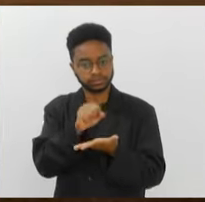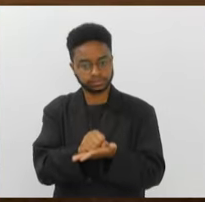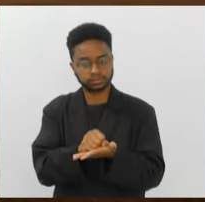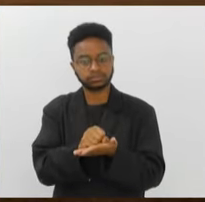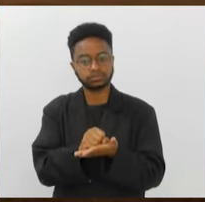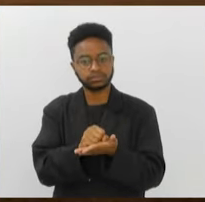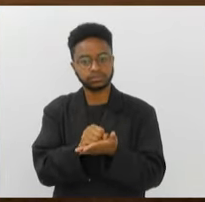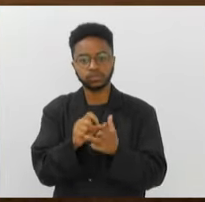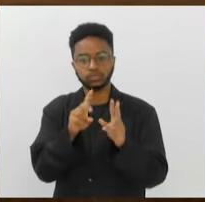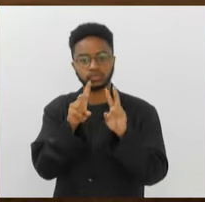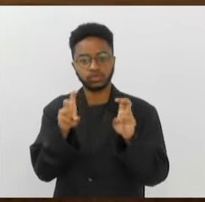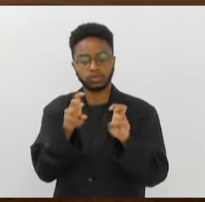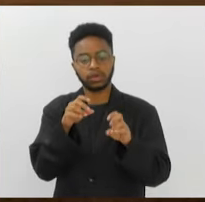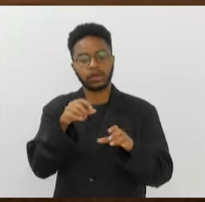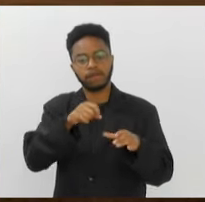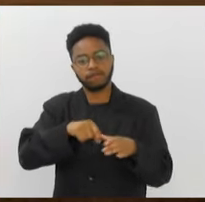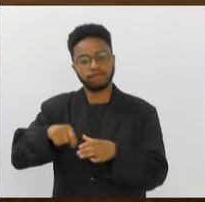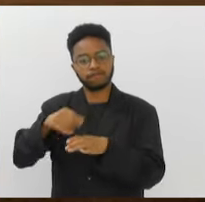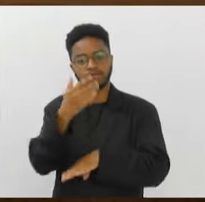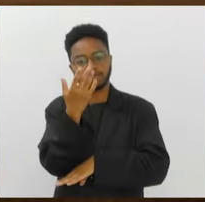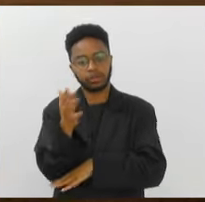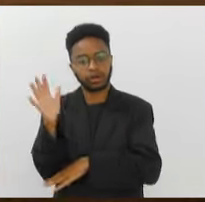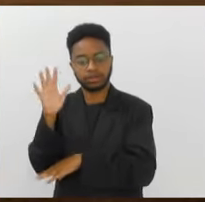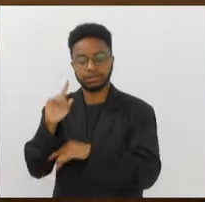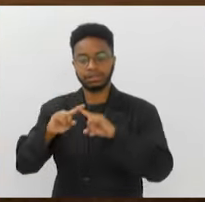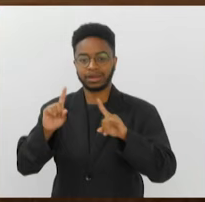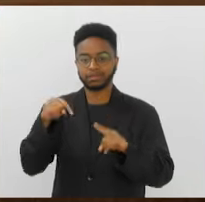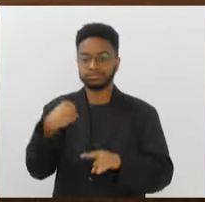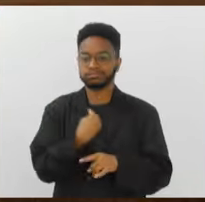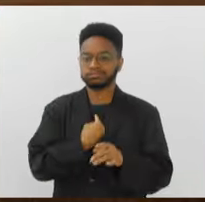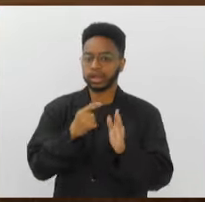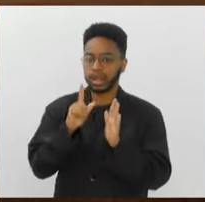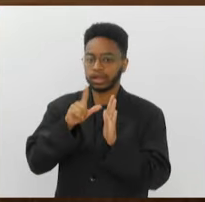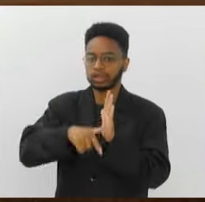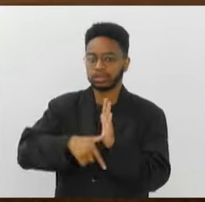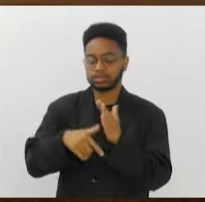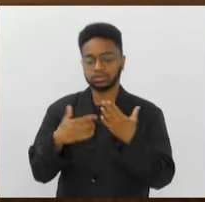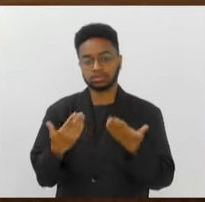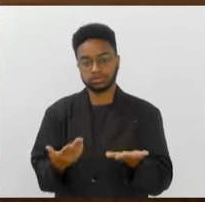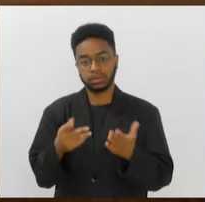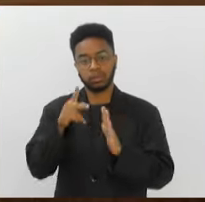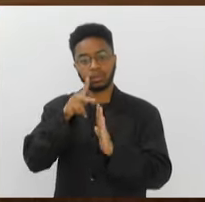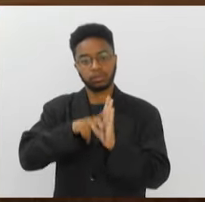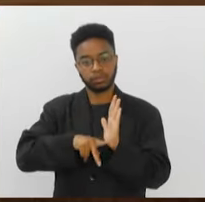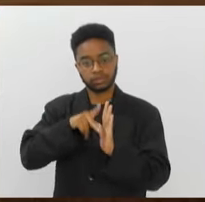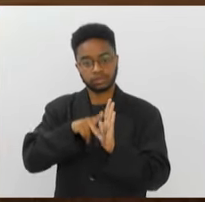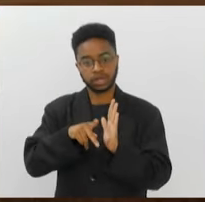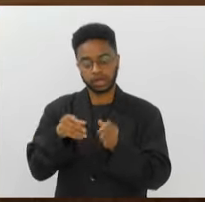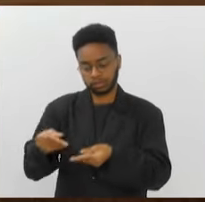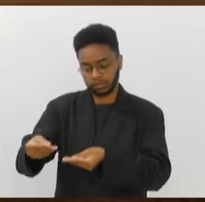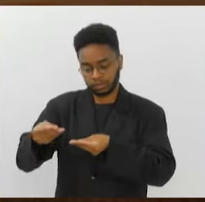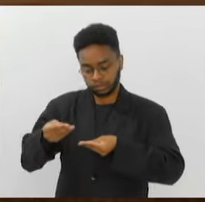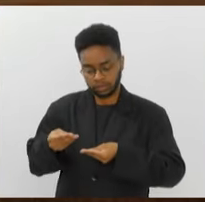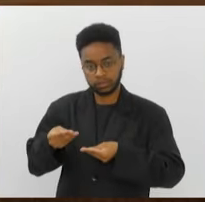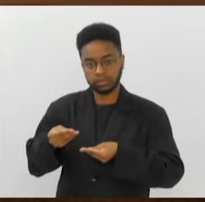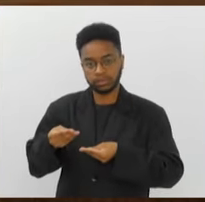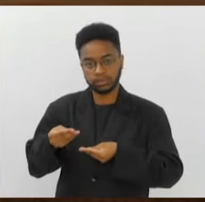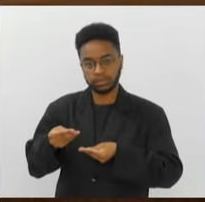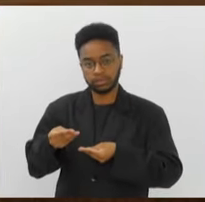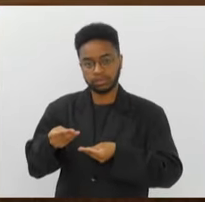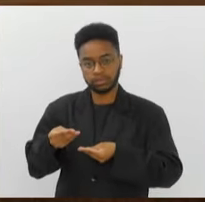Estadual de Florestas Públicas. E o Rio está atrasado. Esse projeto me foi trazido